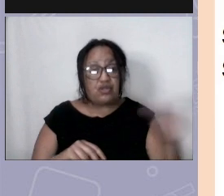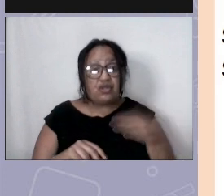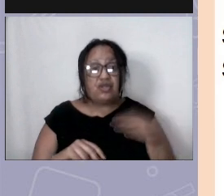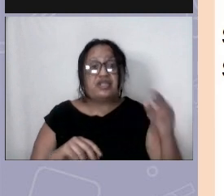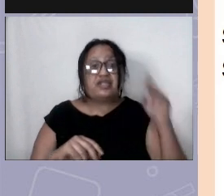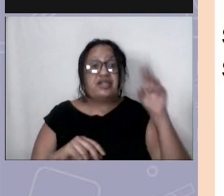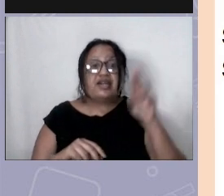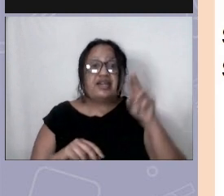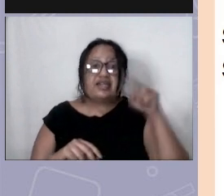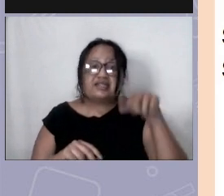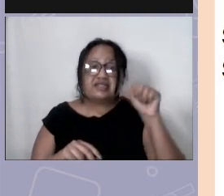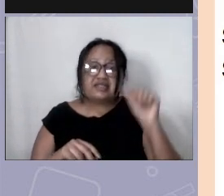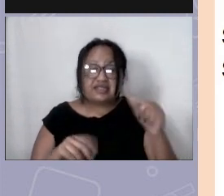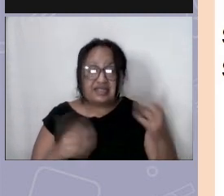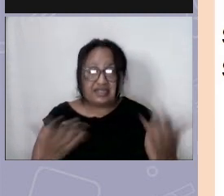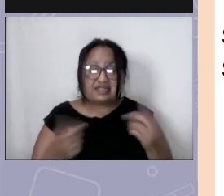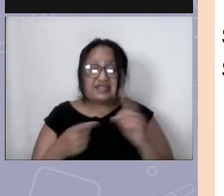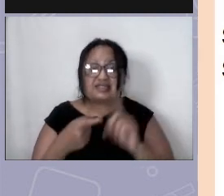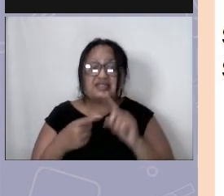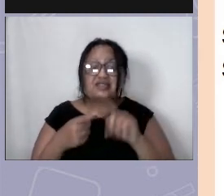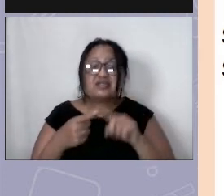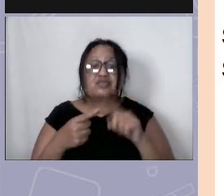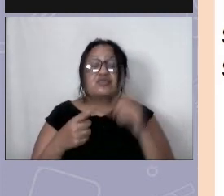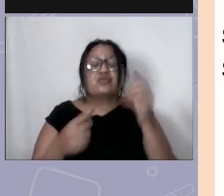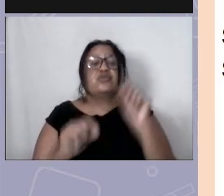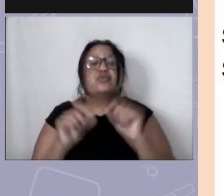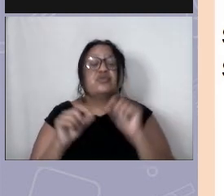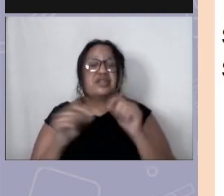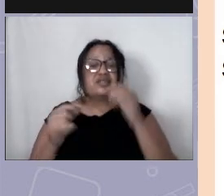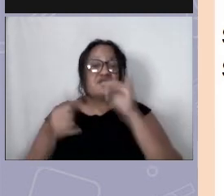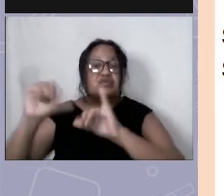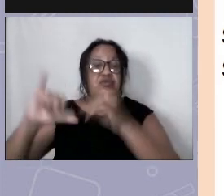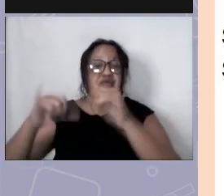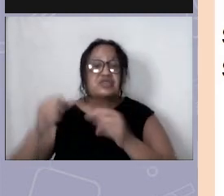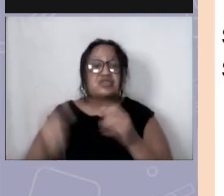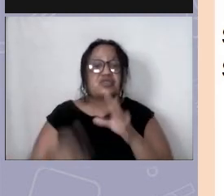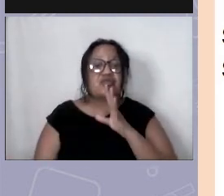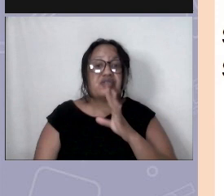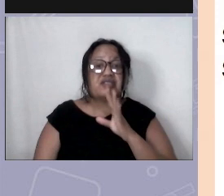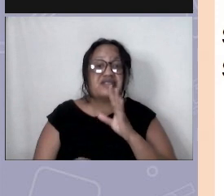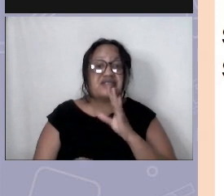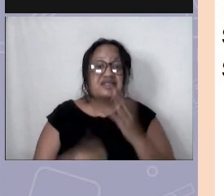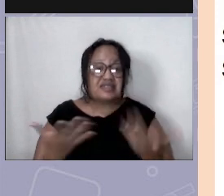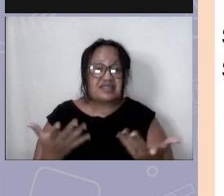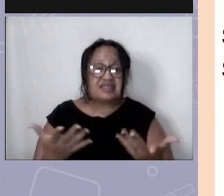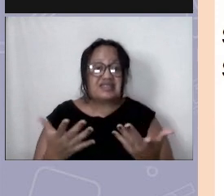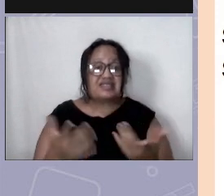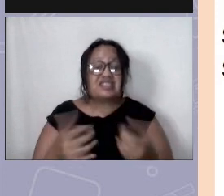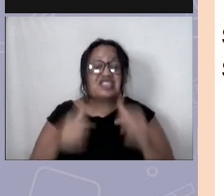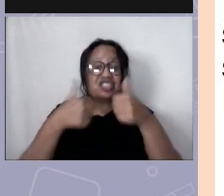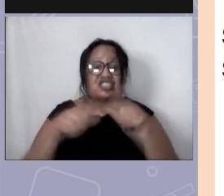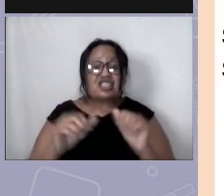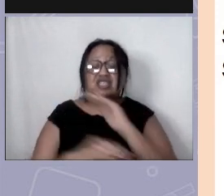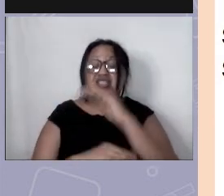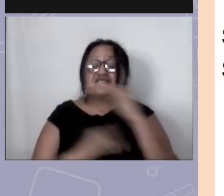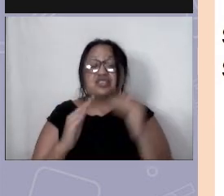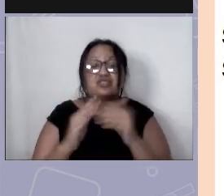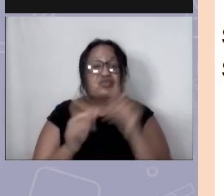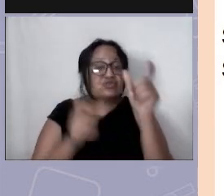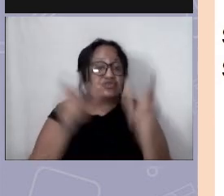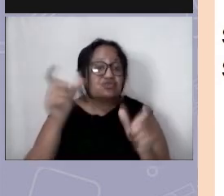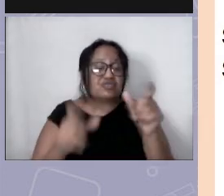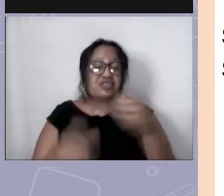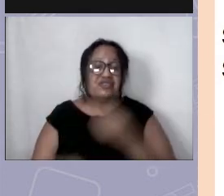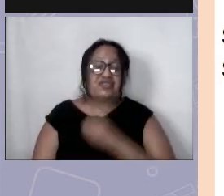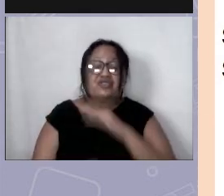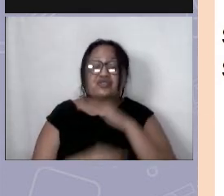são substâncias conhecidas como ácidos nucleicos e estão presentes em todos os seres vivos todas as formas de